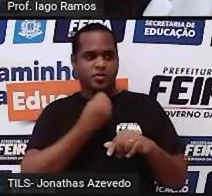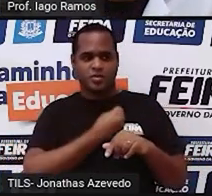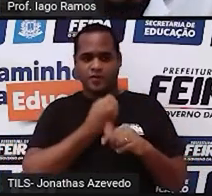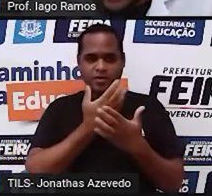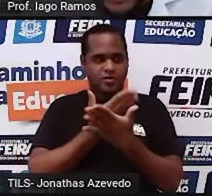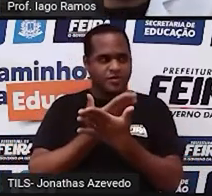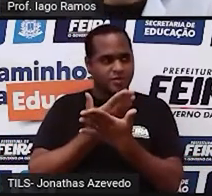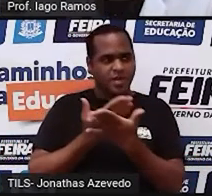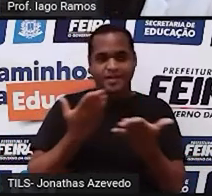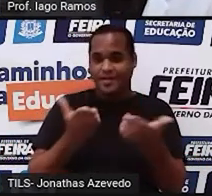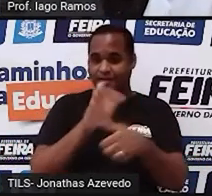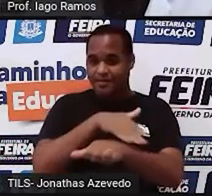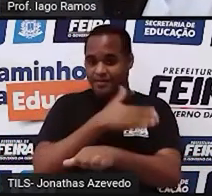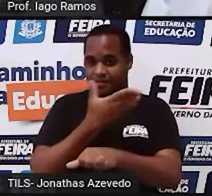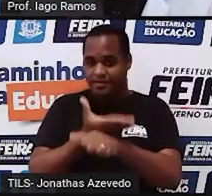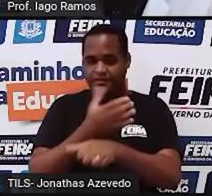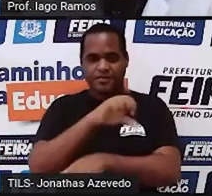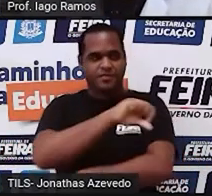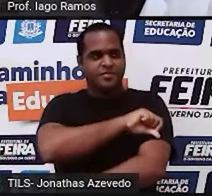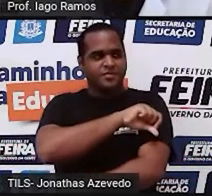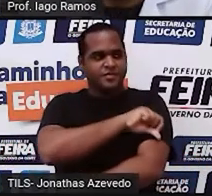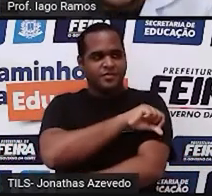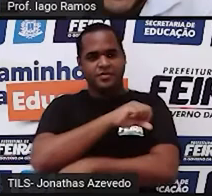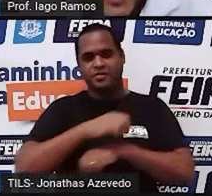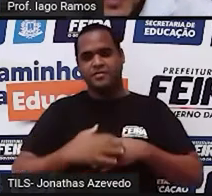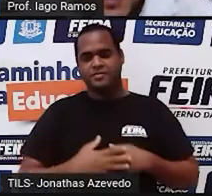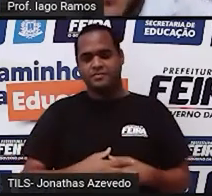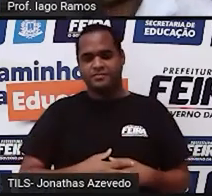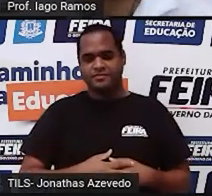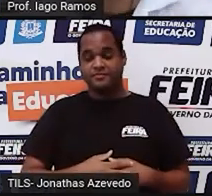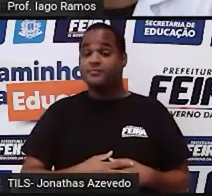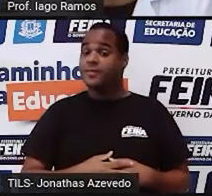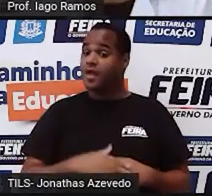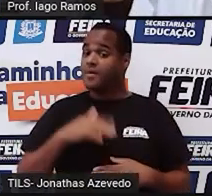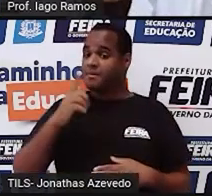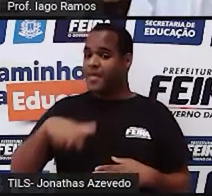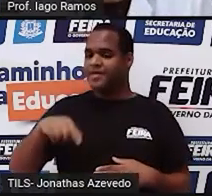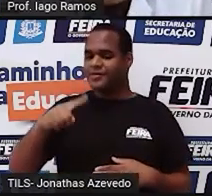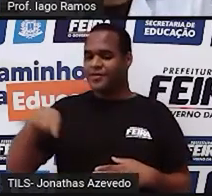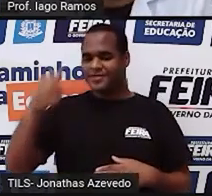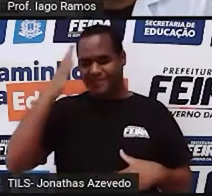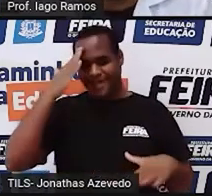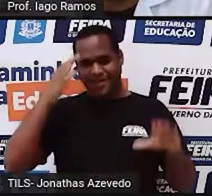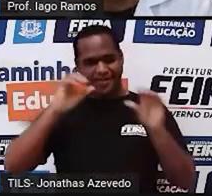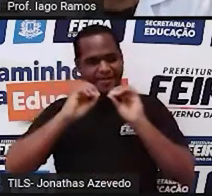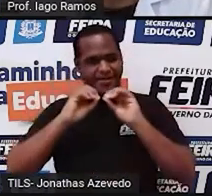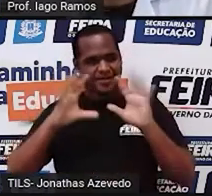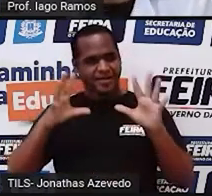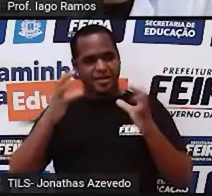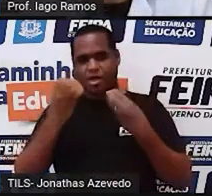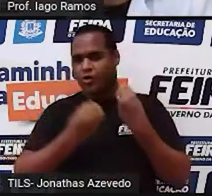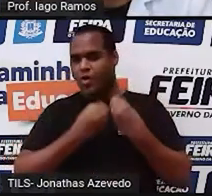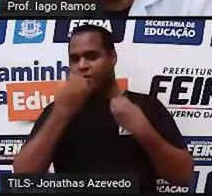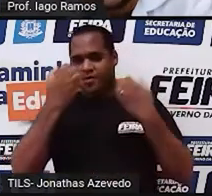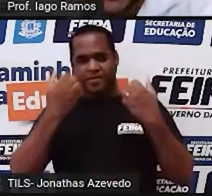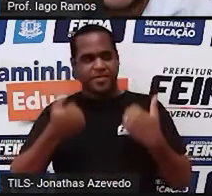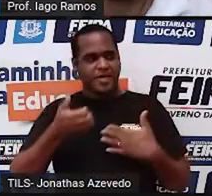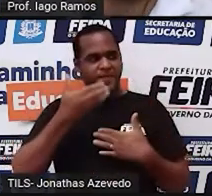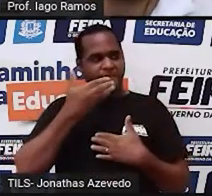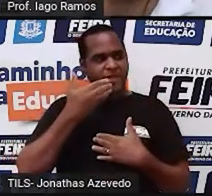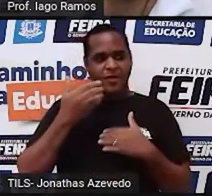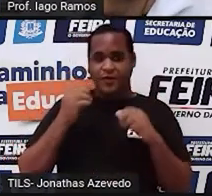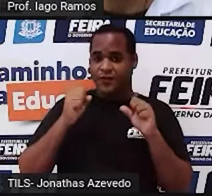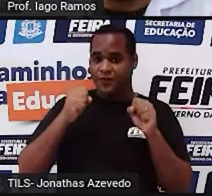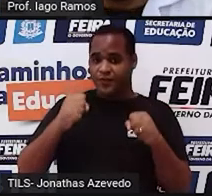no nono ano beleza mas vamos entender isso direitinho vamos entender isso melhor